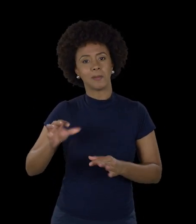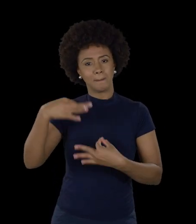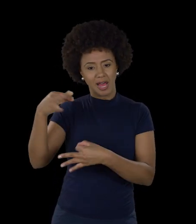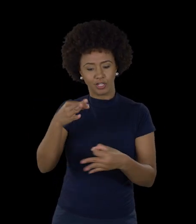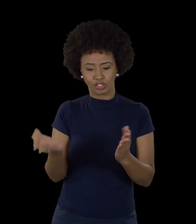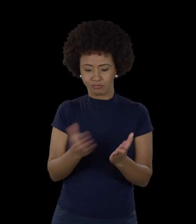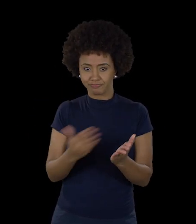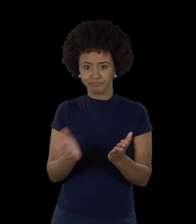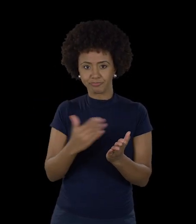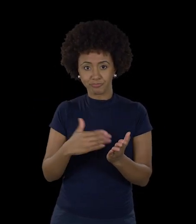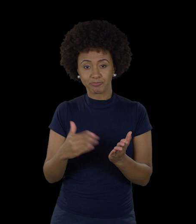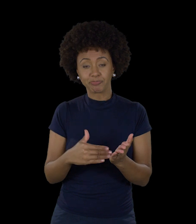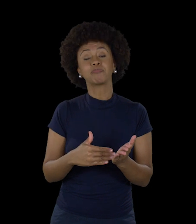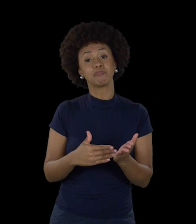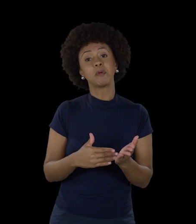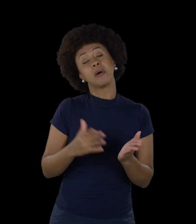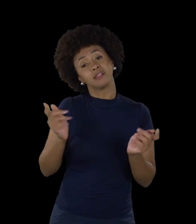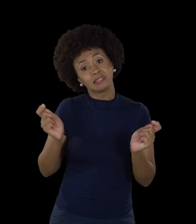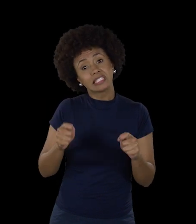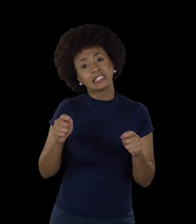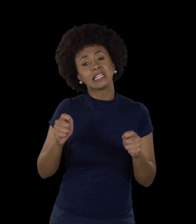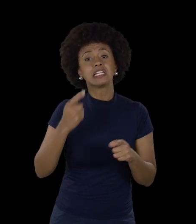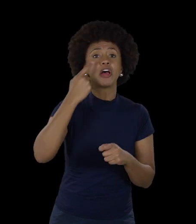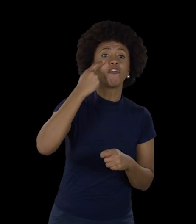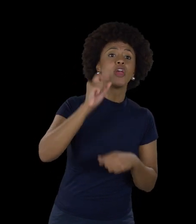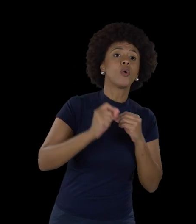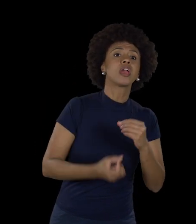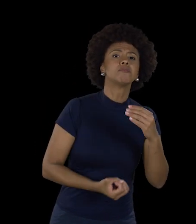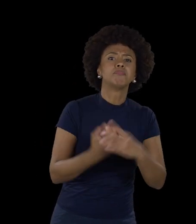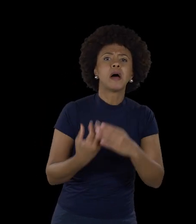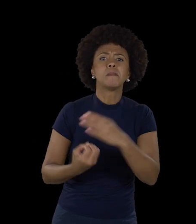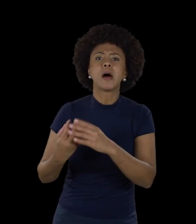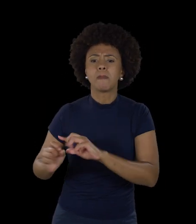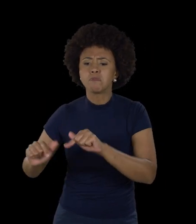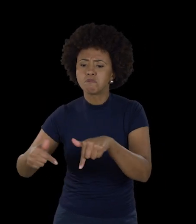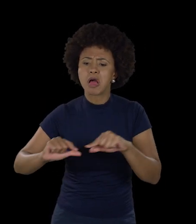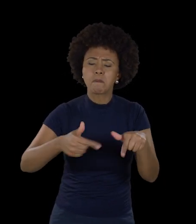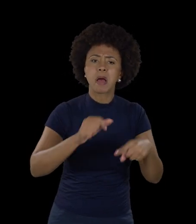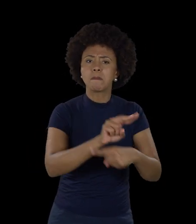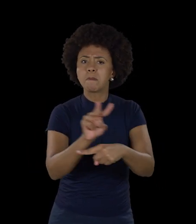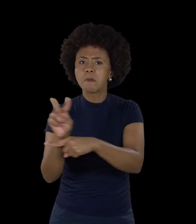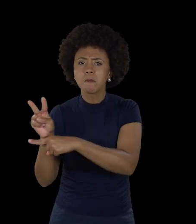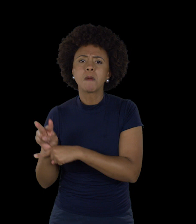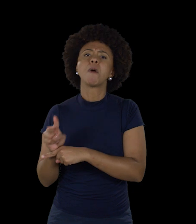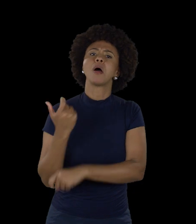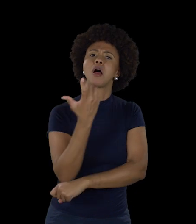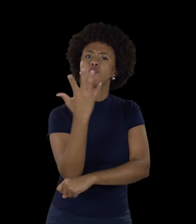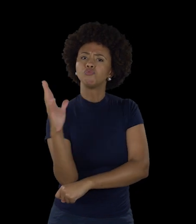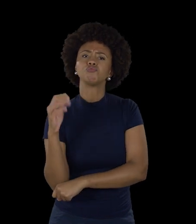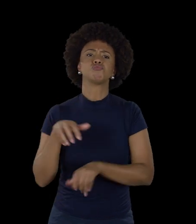160 páginas, repleto de belas imagens, possibilitando o surgimento de importantes ações ambientais e